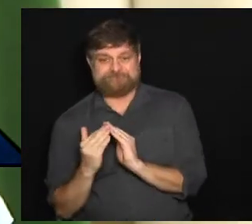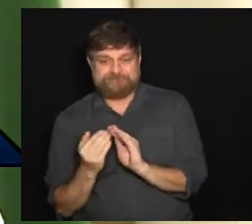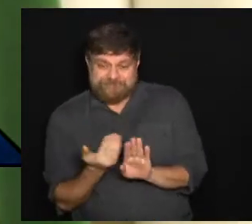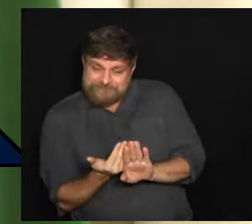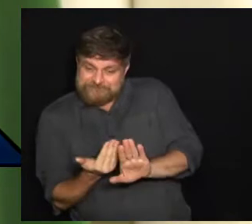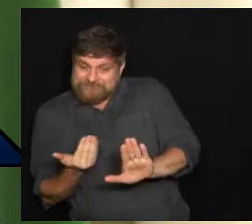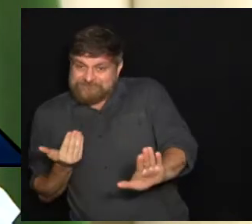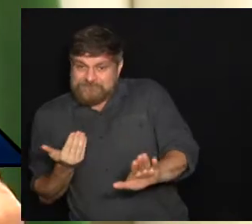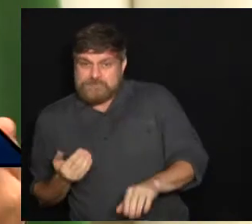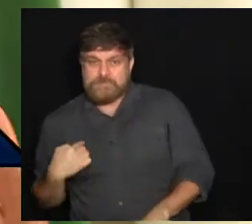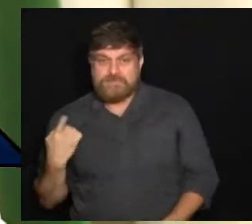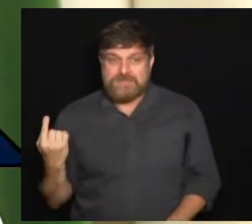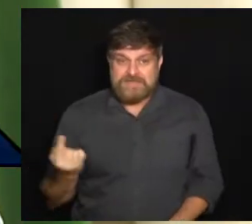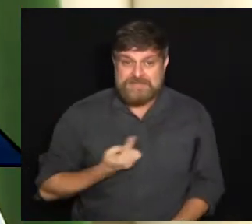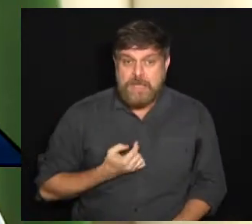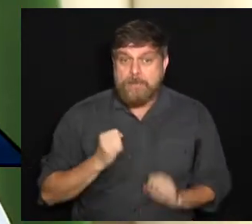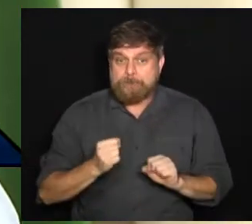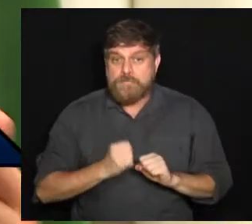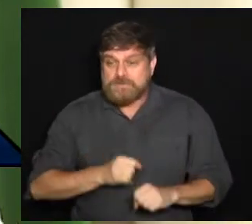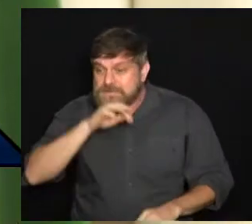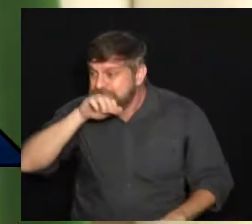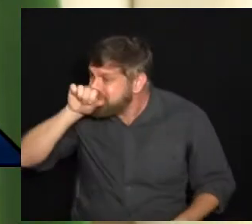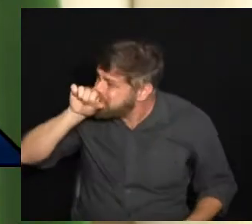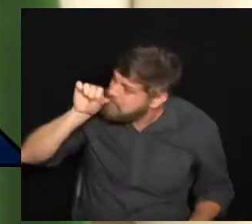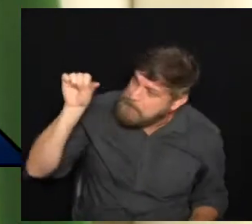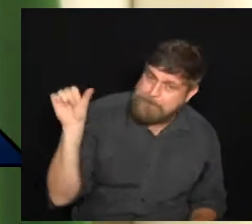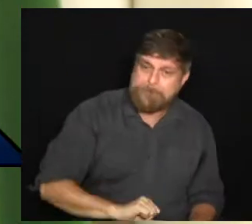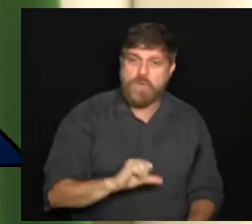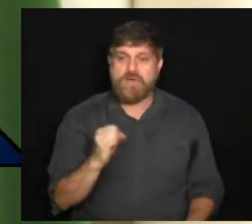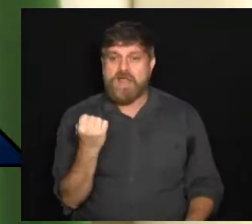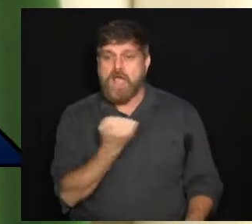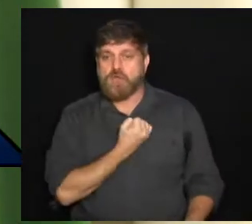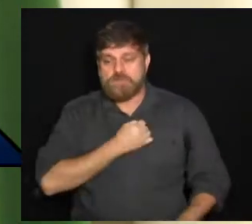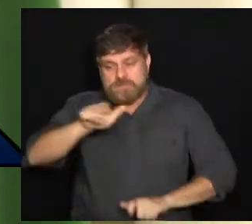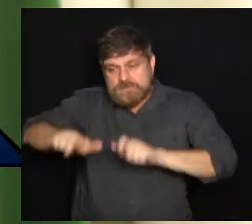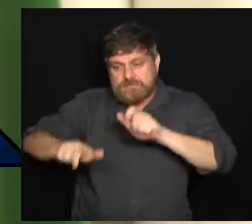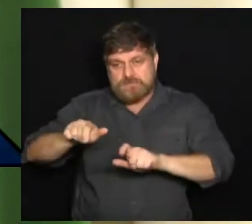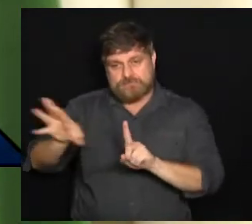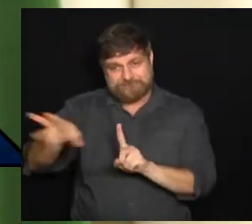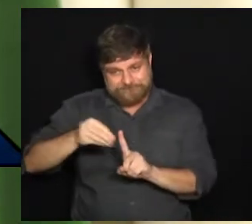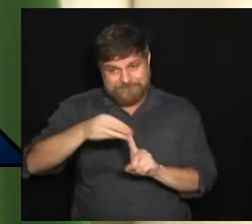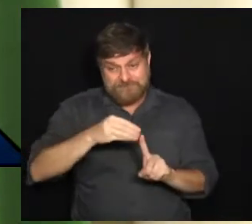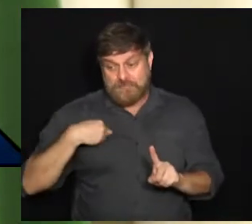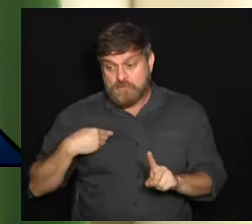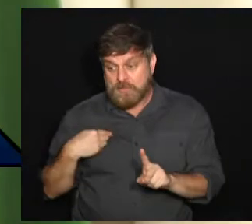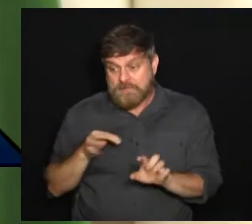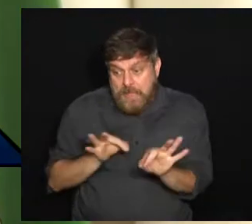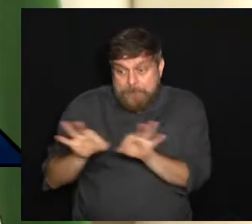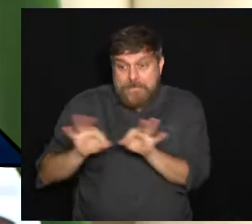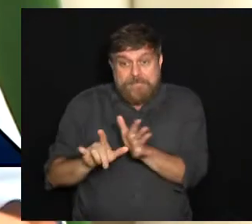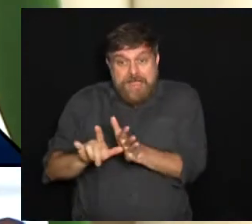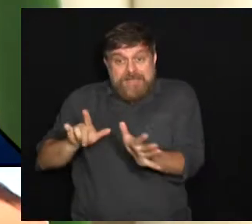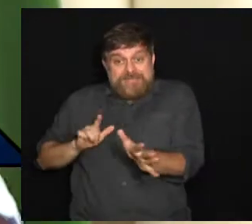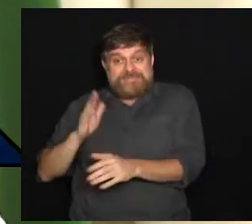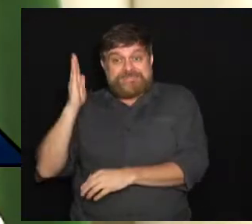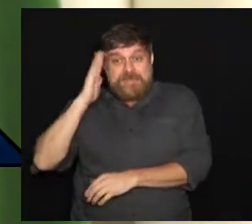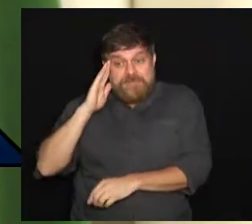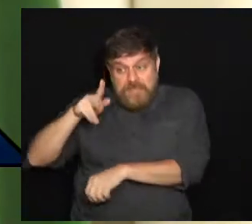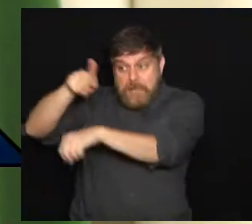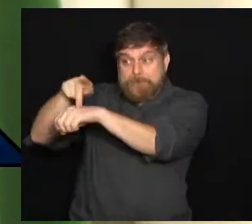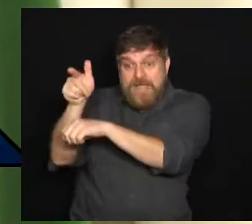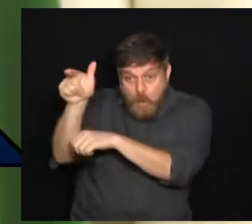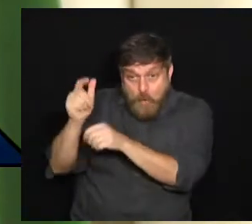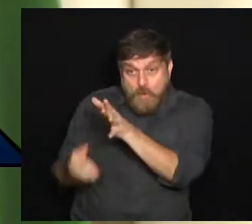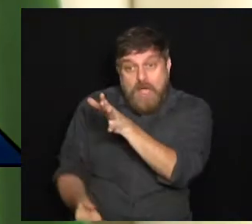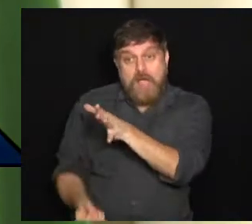não estivermos num quadro mais acentuado de restrição. Temos que estar preparados para isso, sabendo que isso aconteceu em outros lugares do